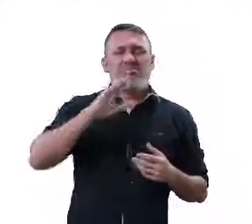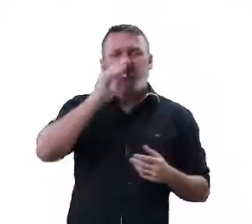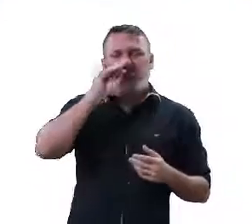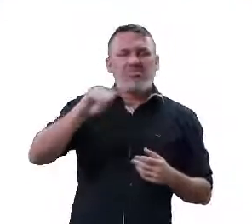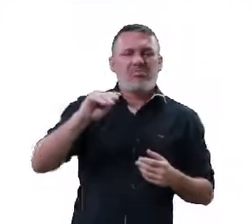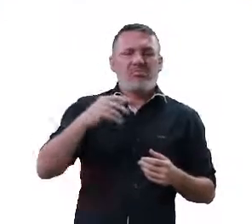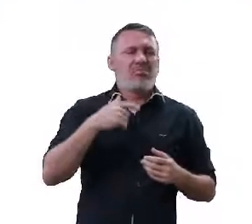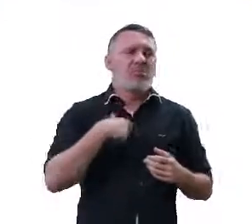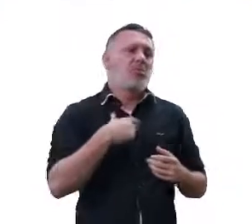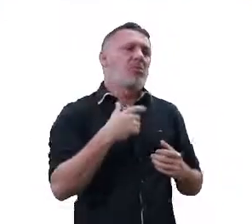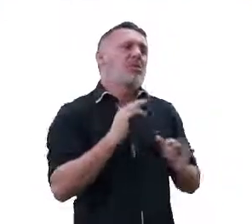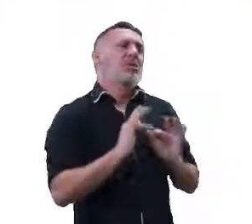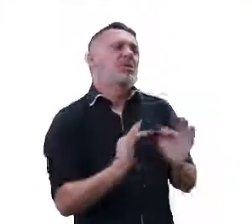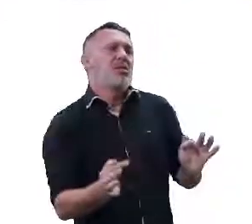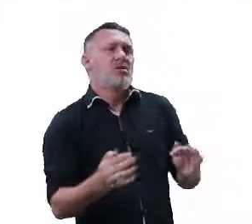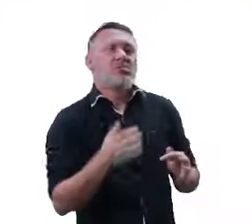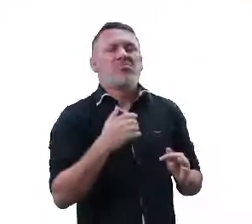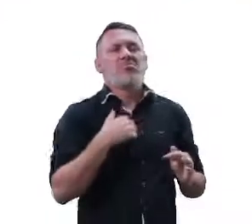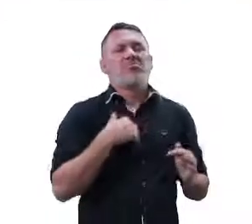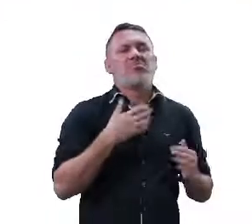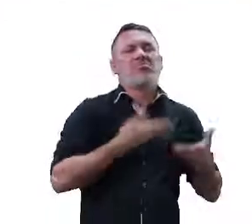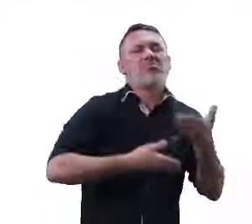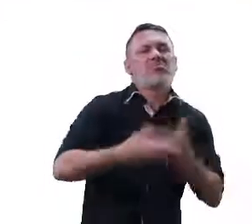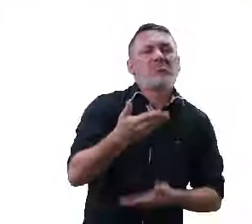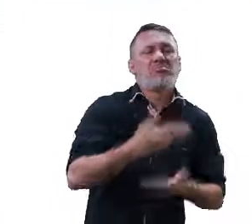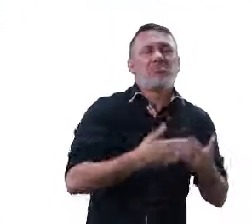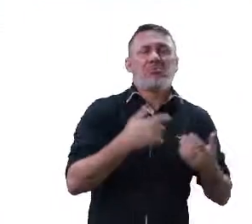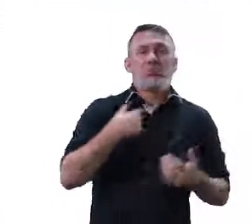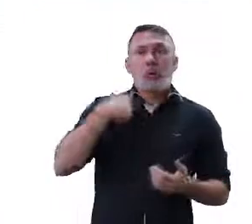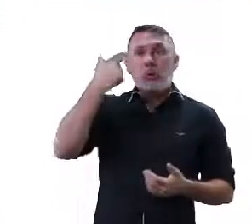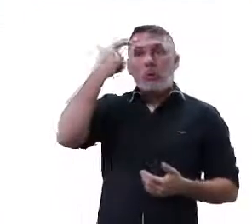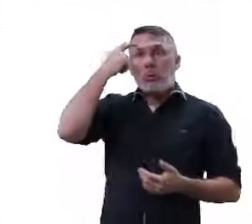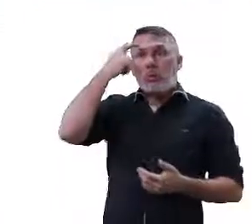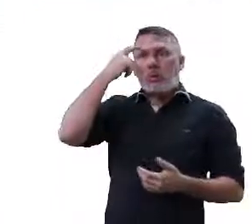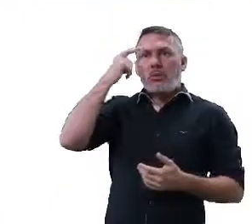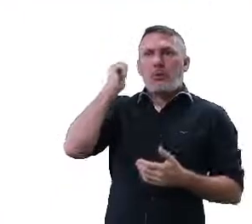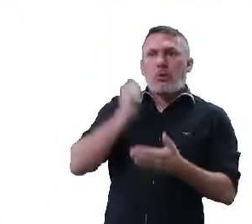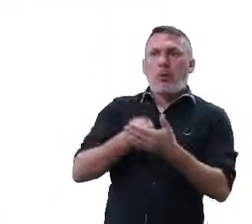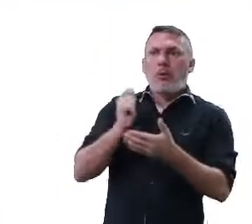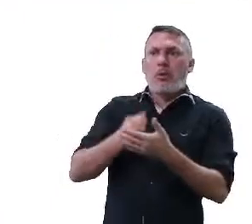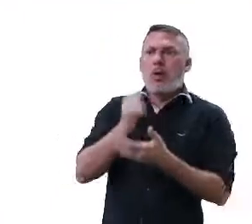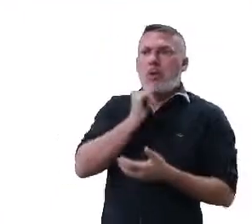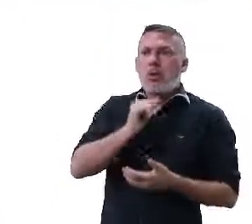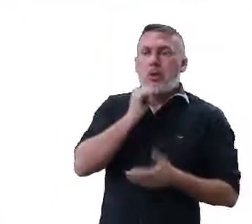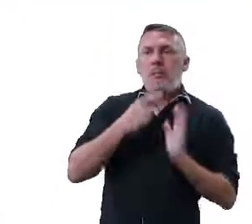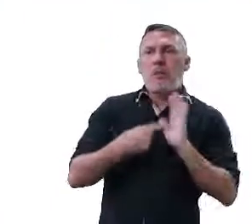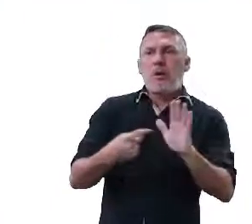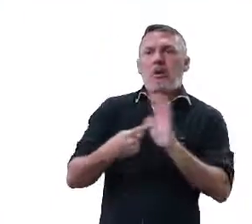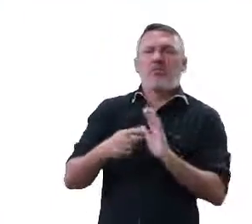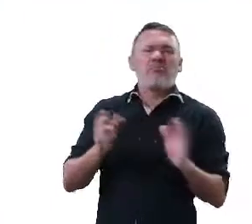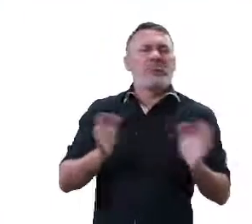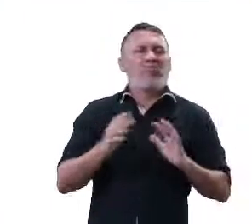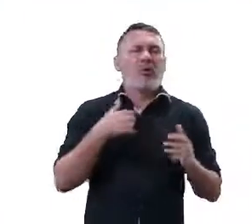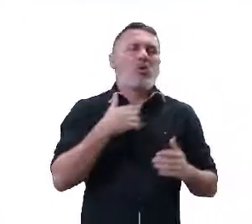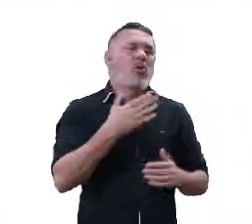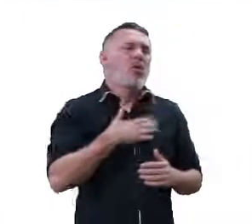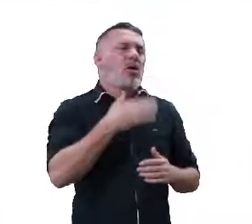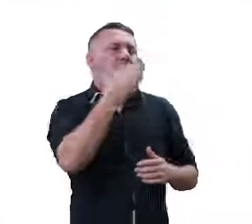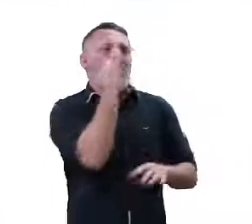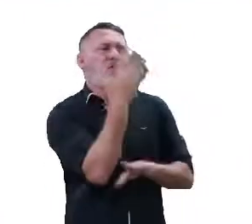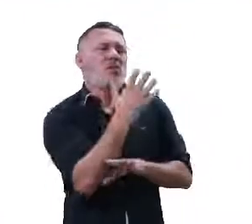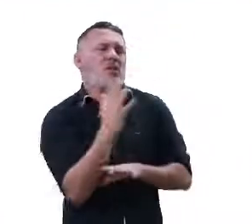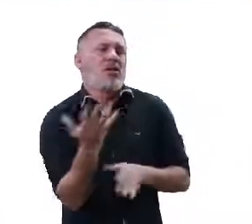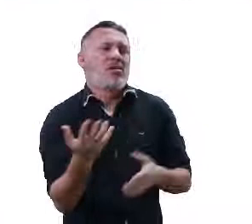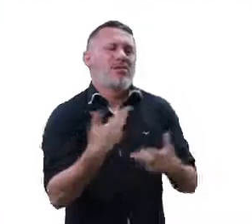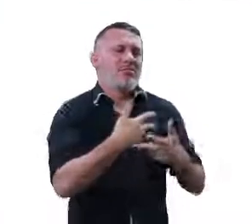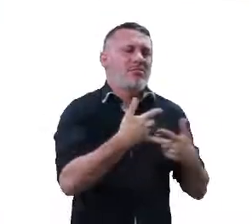mais uma relação que, além de utilitarista, ela tem uma relação de proximidade com o meio ambiente, então